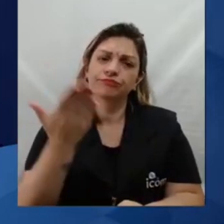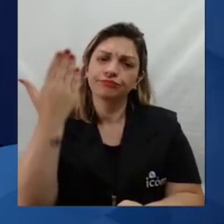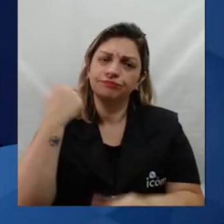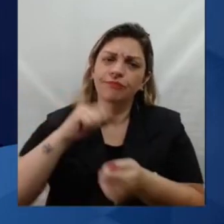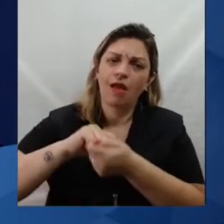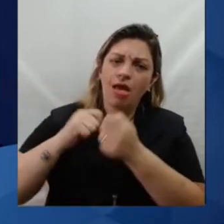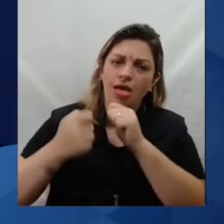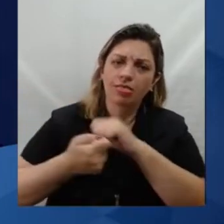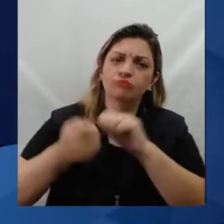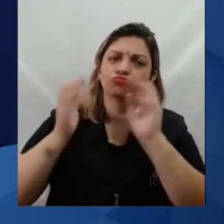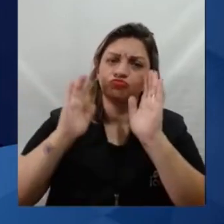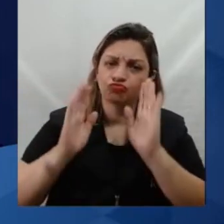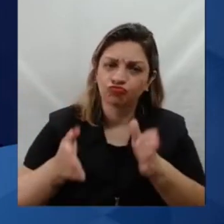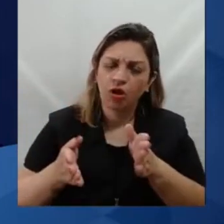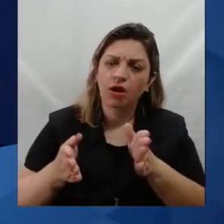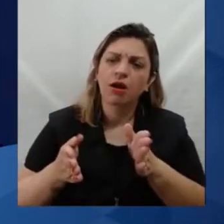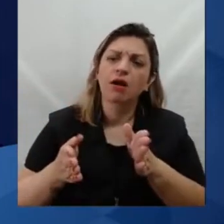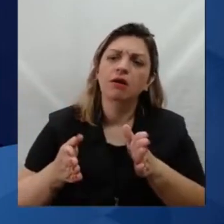né,